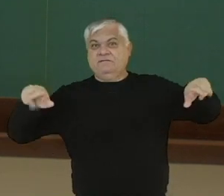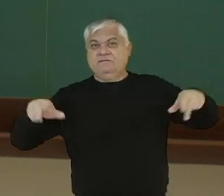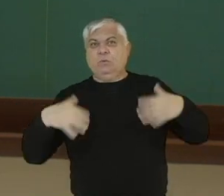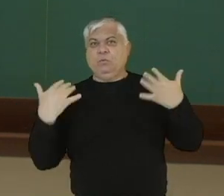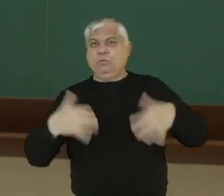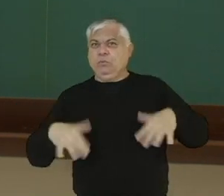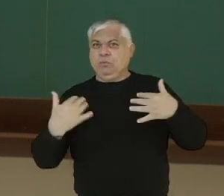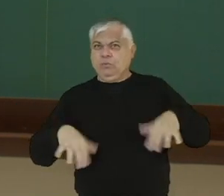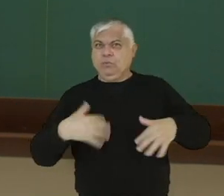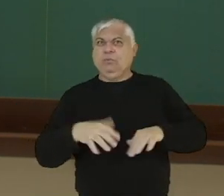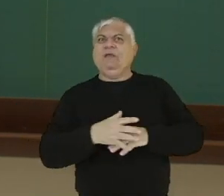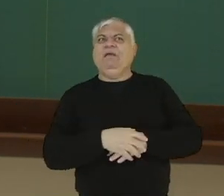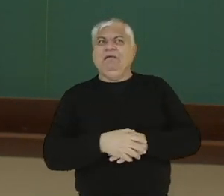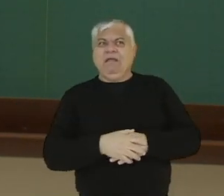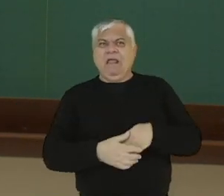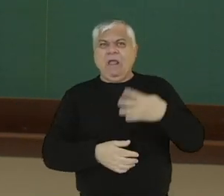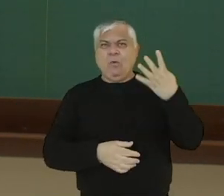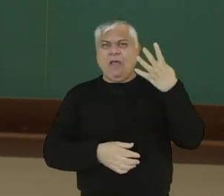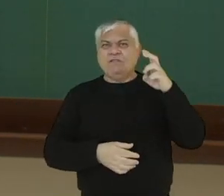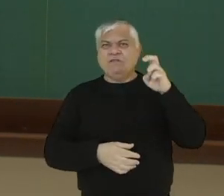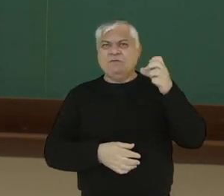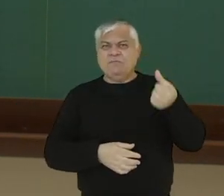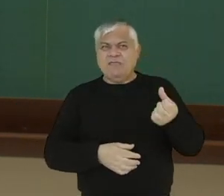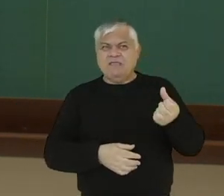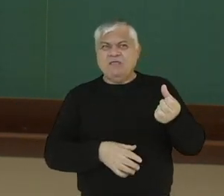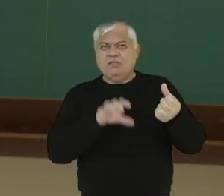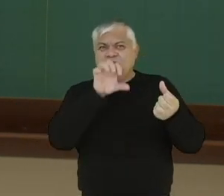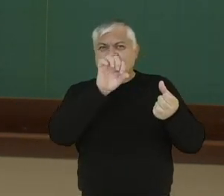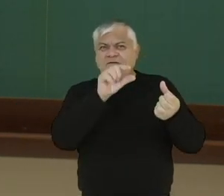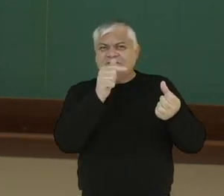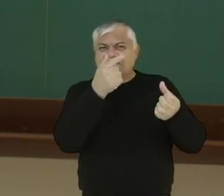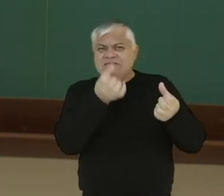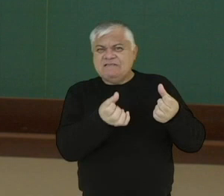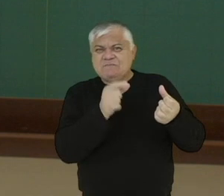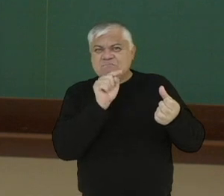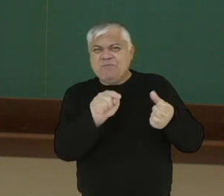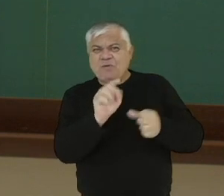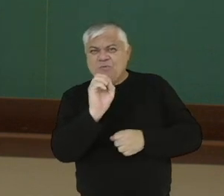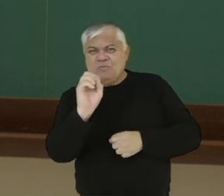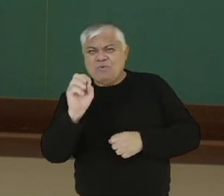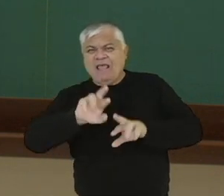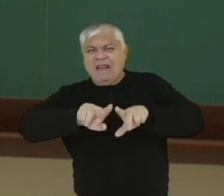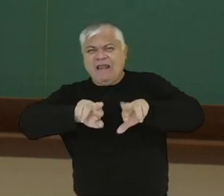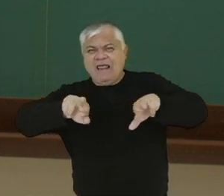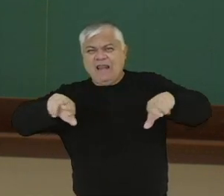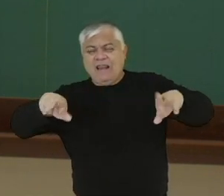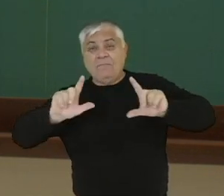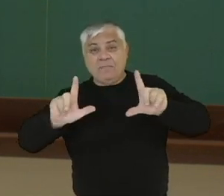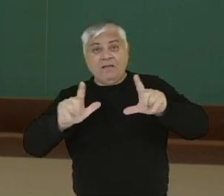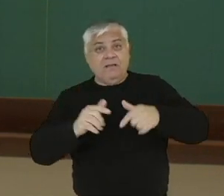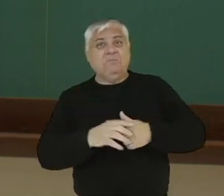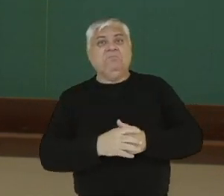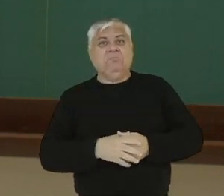Bastante, né? 456 milhões 976 mil placas diferentes.